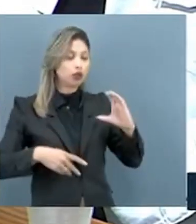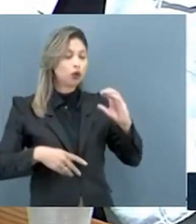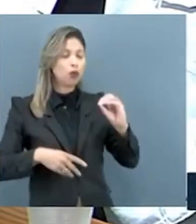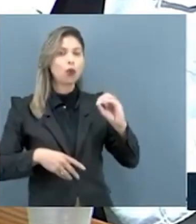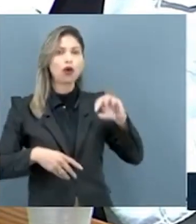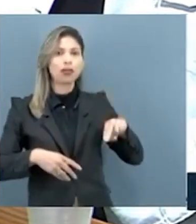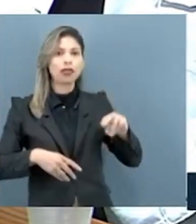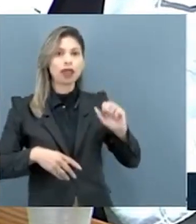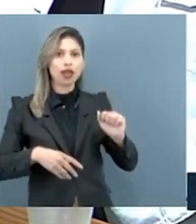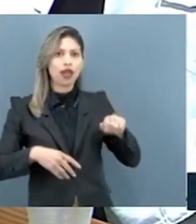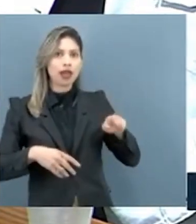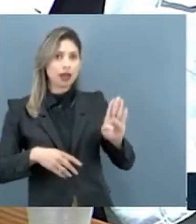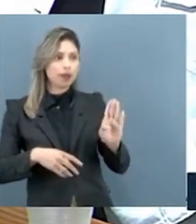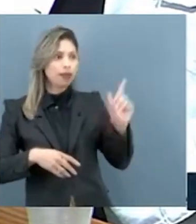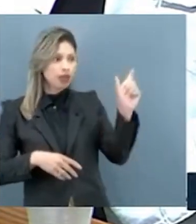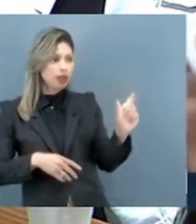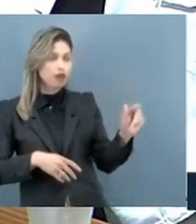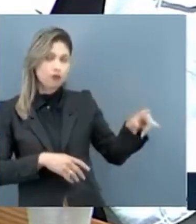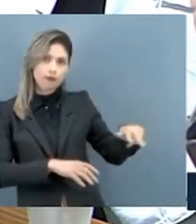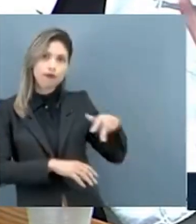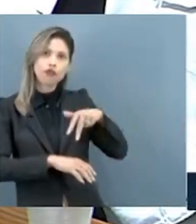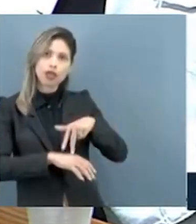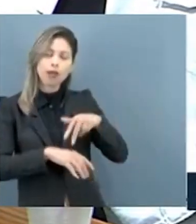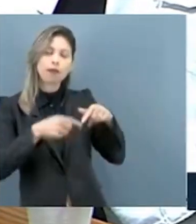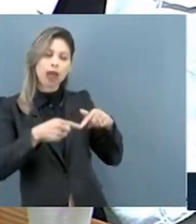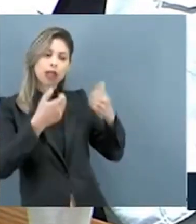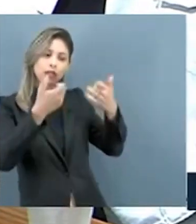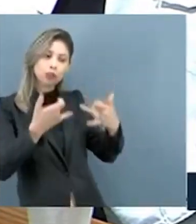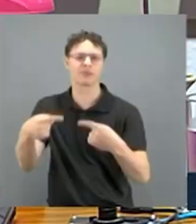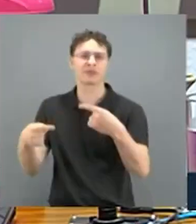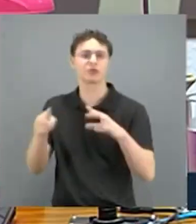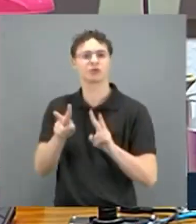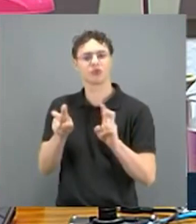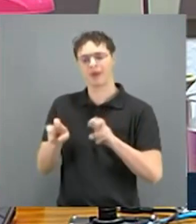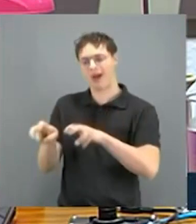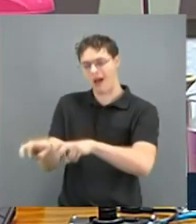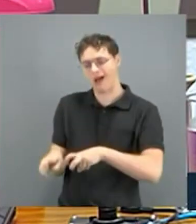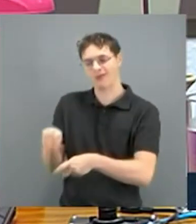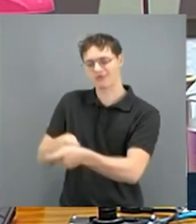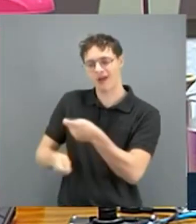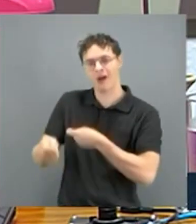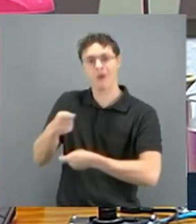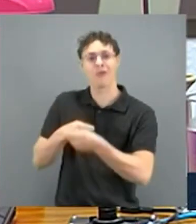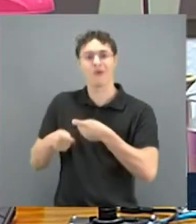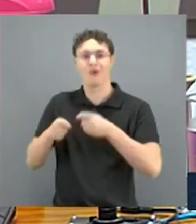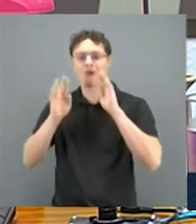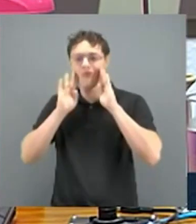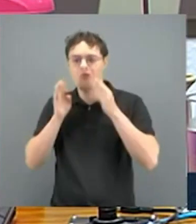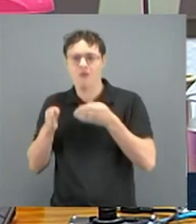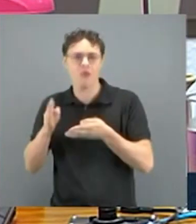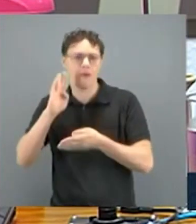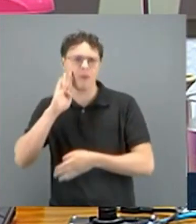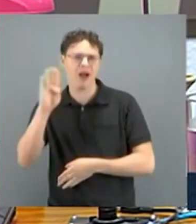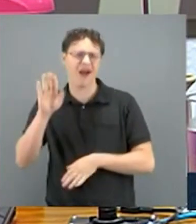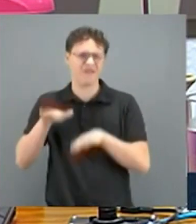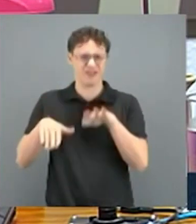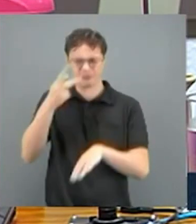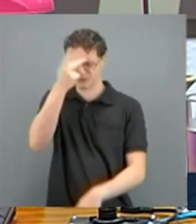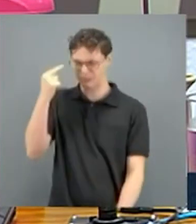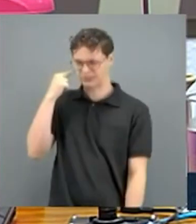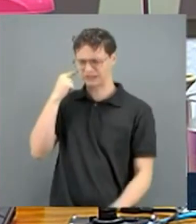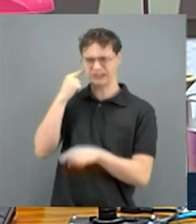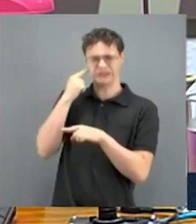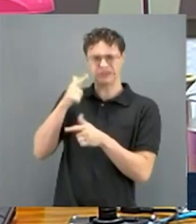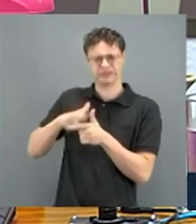para dar essas explicações independente onde a conabi vai ficar a presidente da Comissão Senadora Soraia tronic